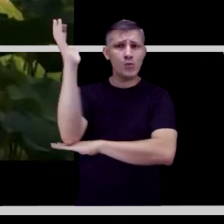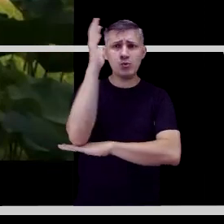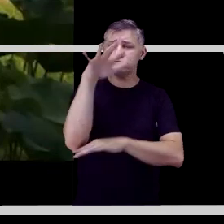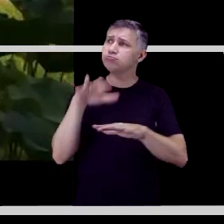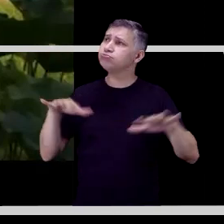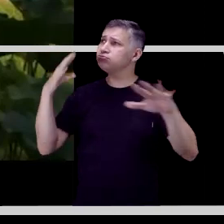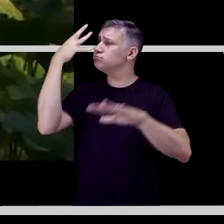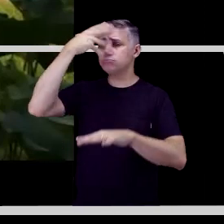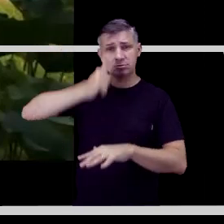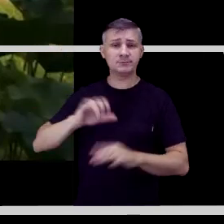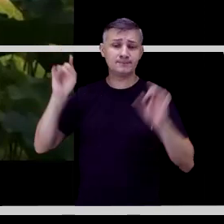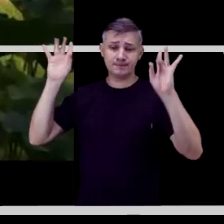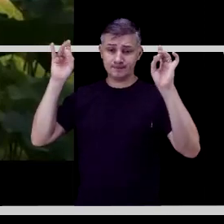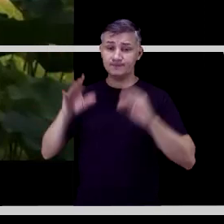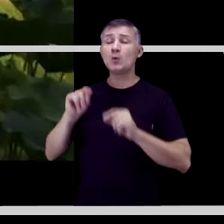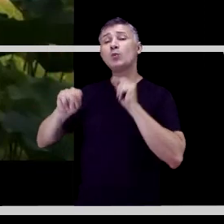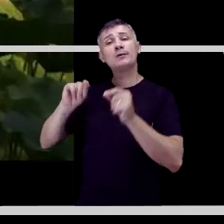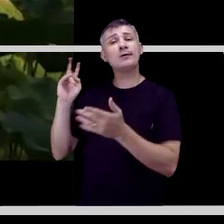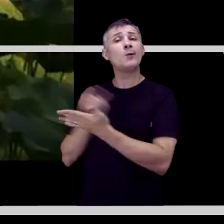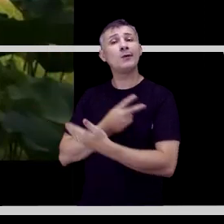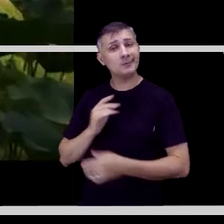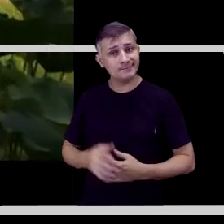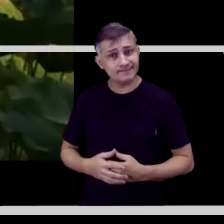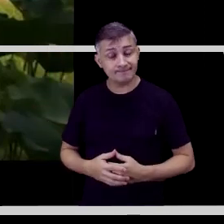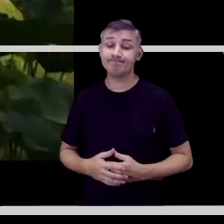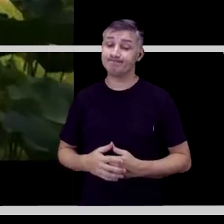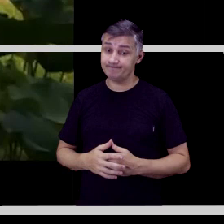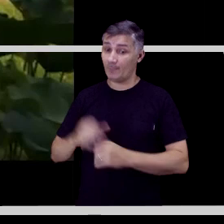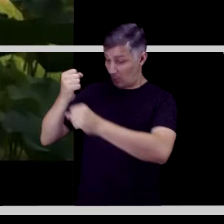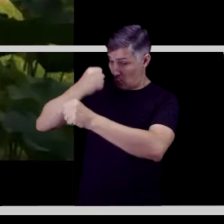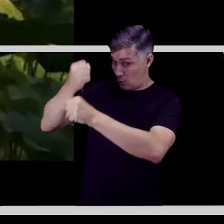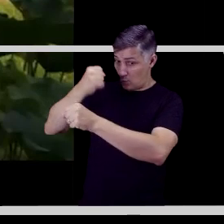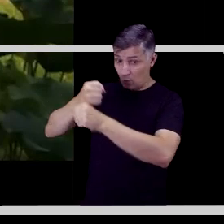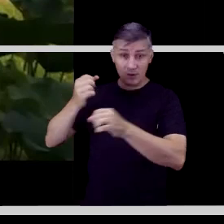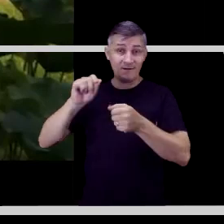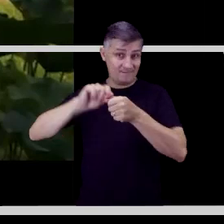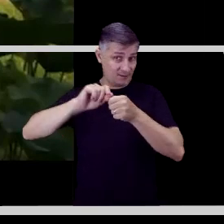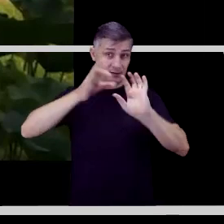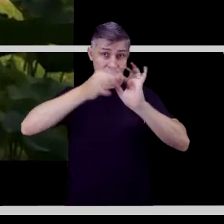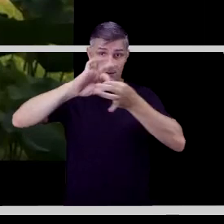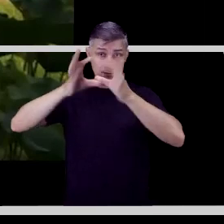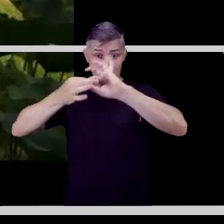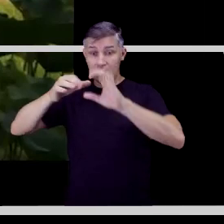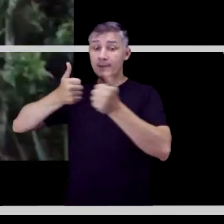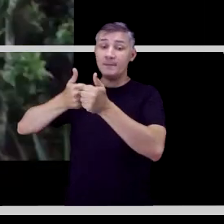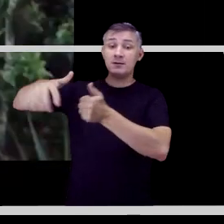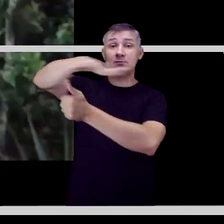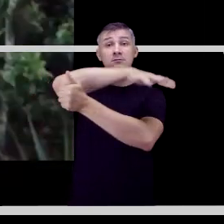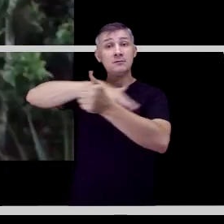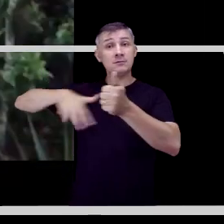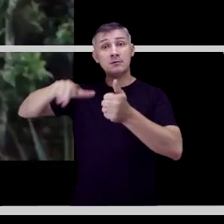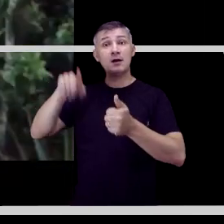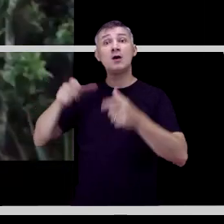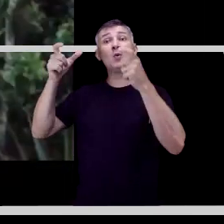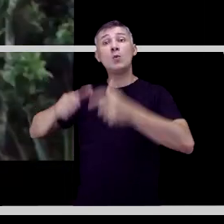o território nacional, e que estão reunidos nesse lugar, numa paisagem, né, originalmente essa paisagem natural exuberante. E o